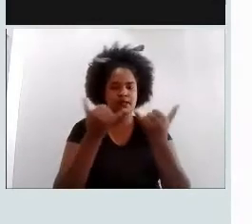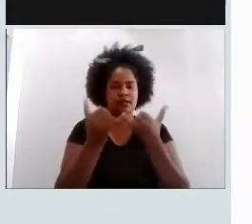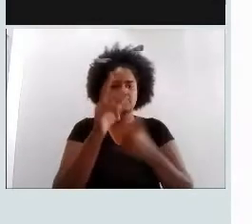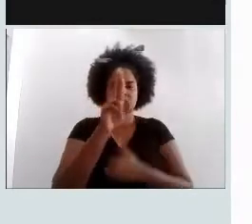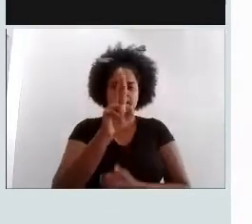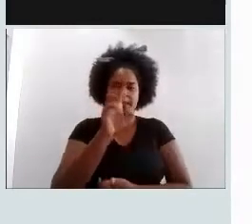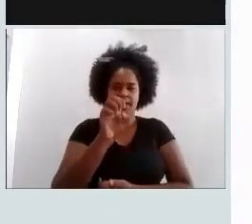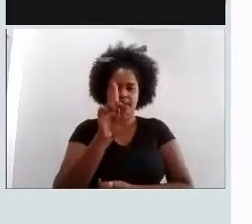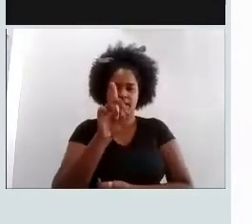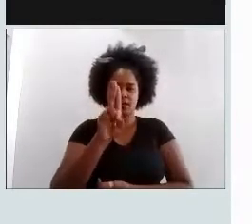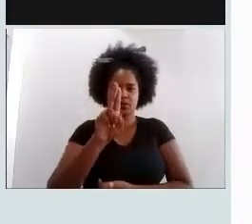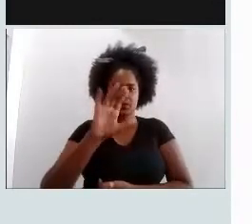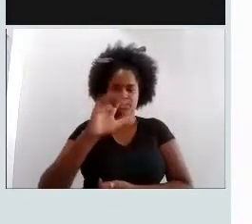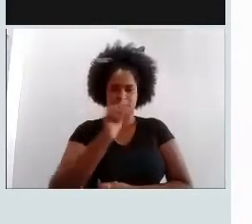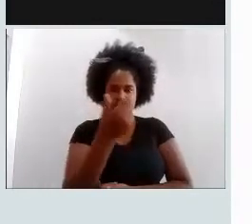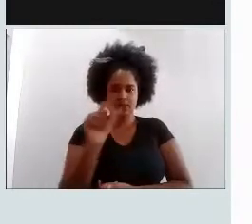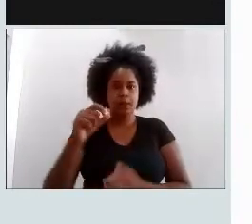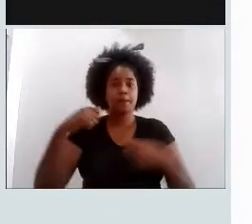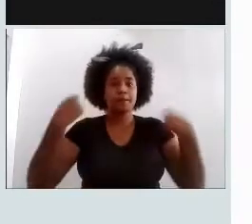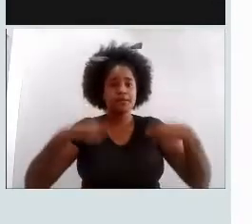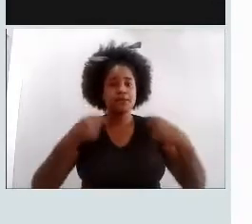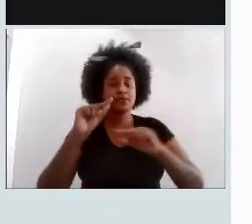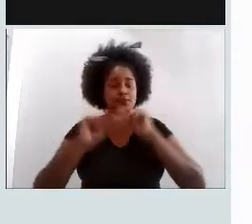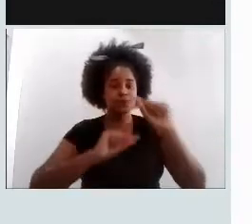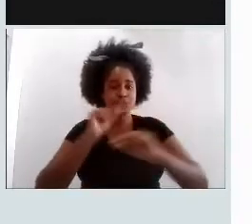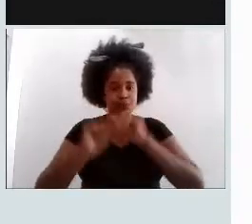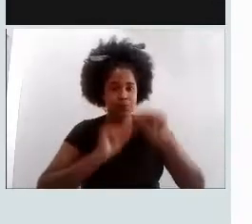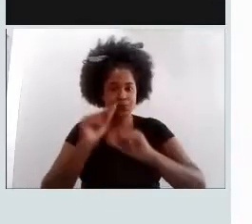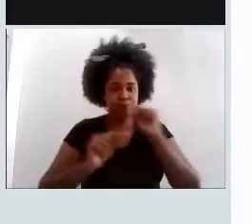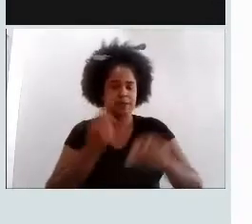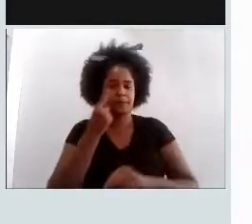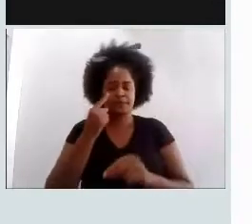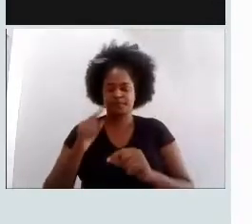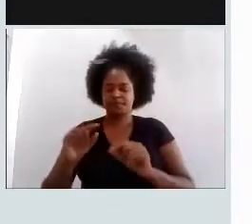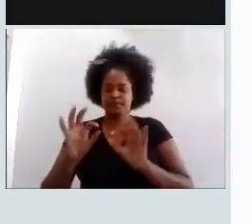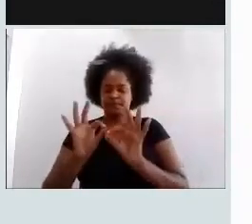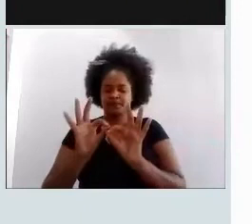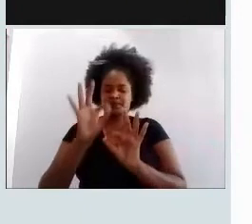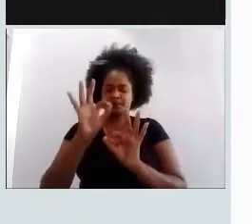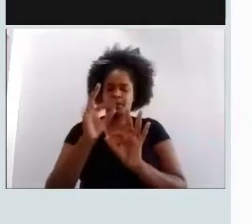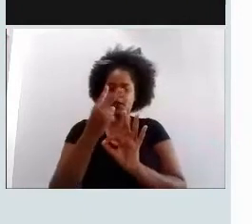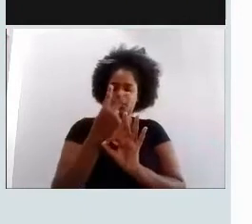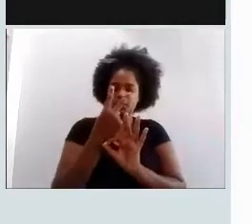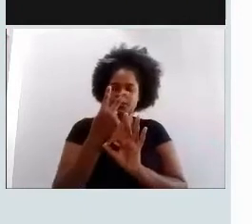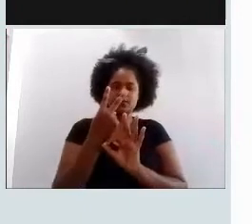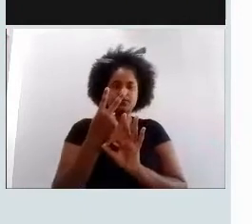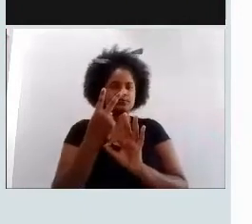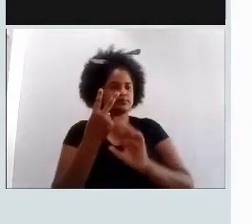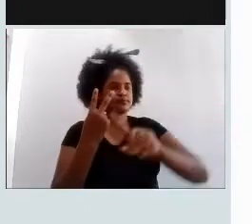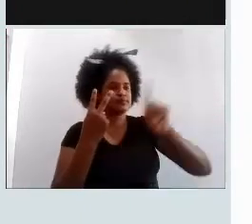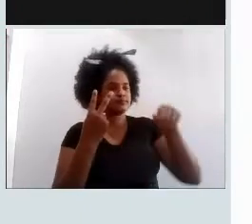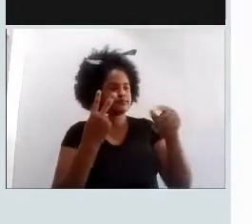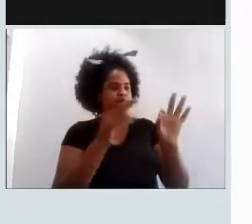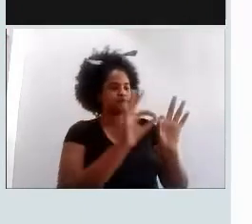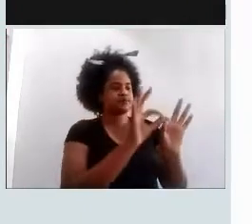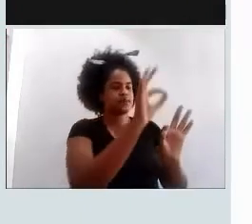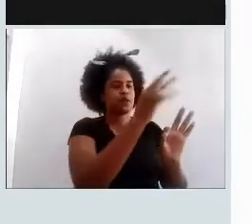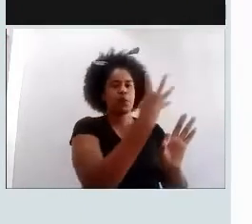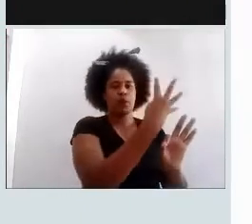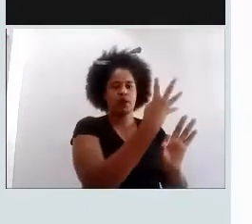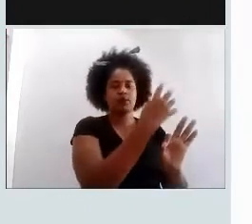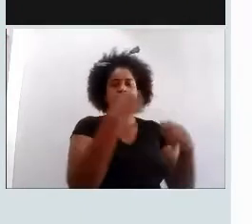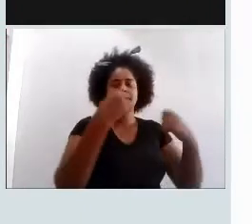lado do retângulo menor pelo lado do comprimento do maior, certo? Ou seja,